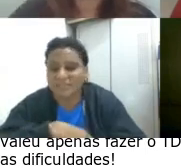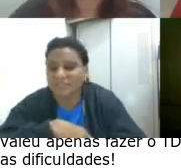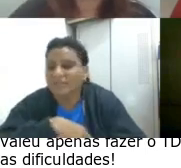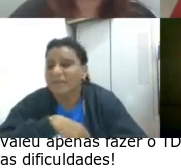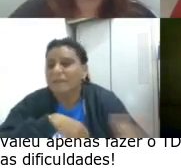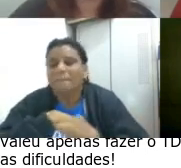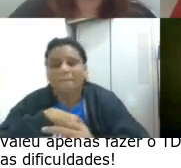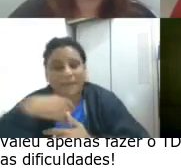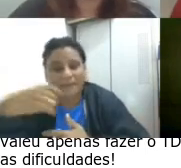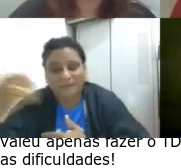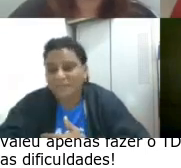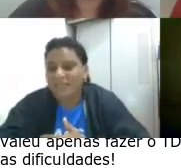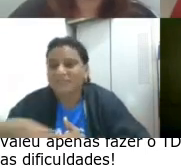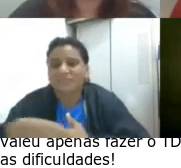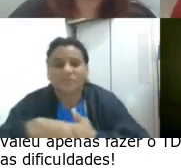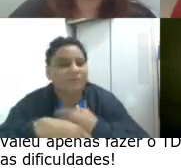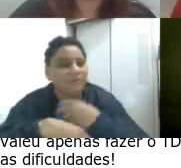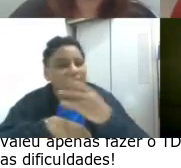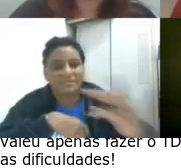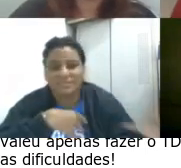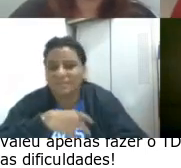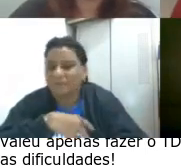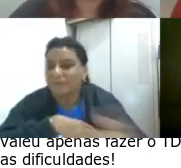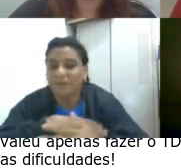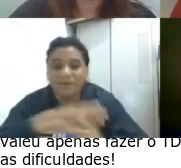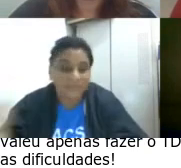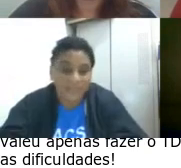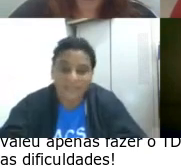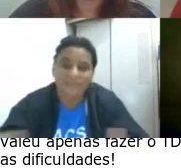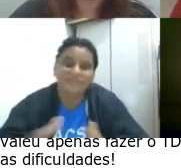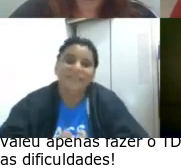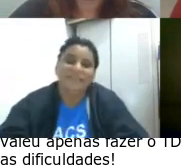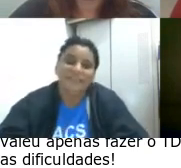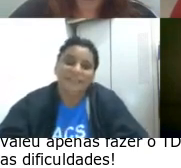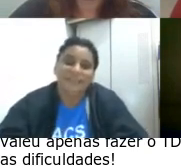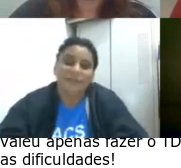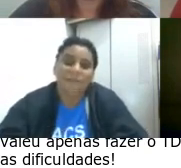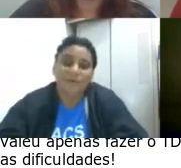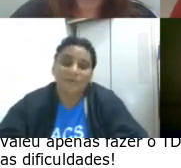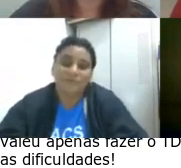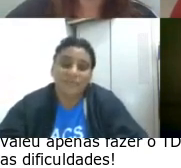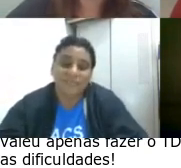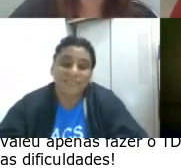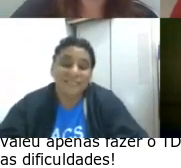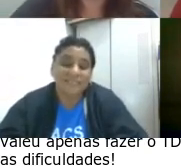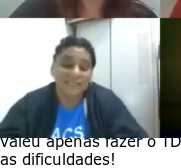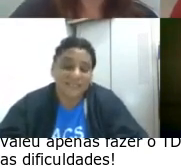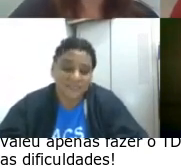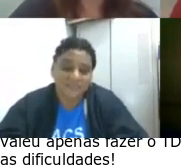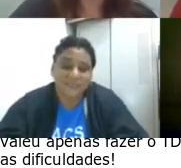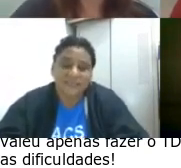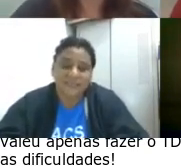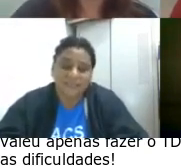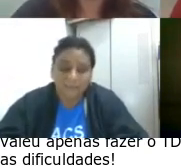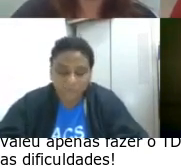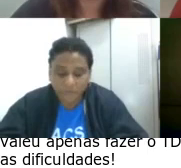seja pra os casos de tuberculose seja pra qualquer outro caso né eu posso ter esse acesso